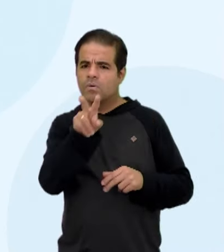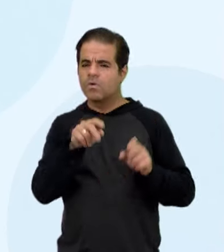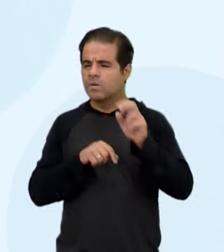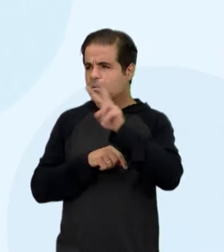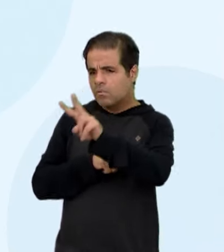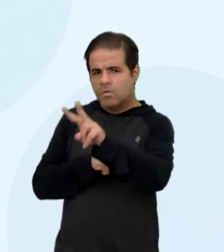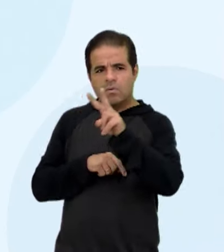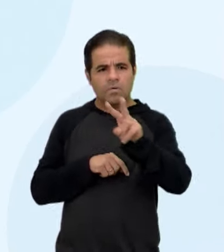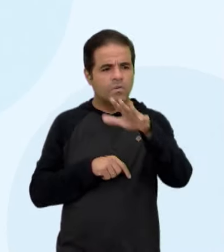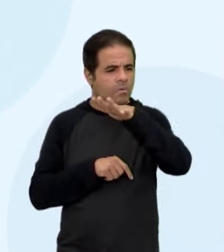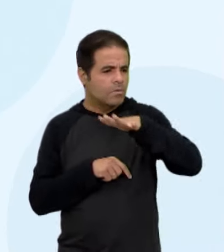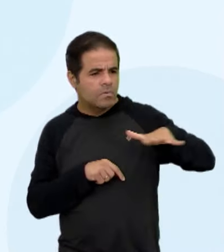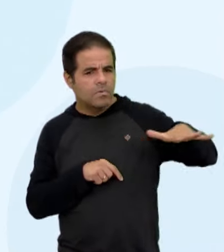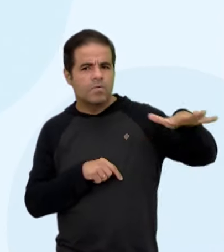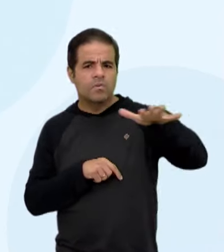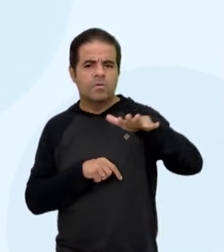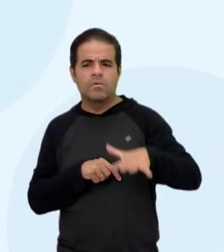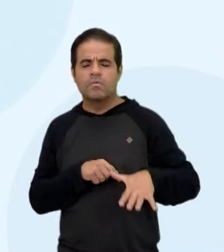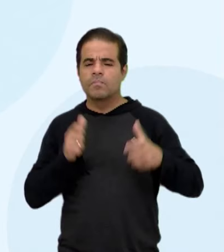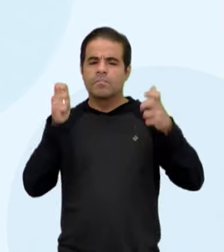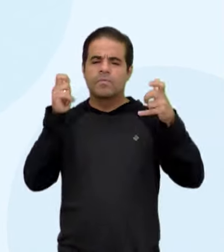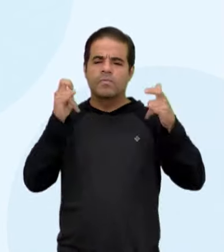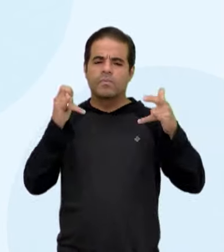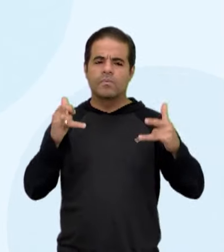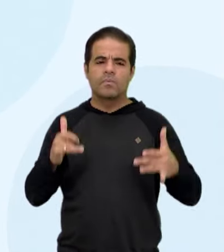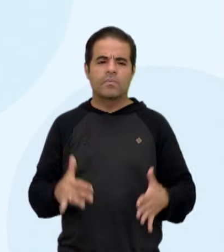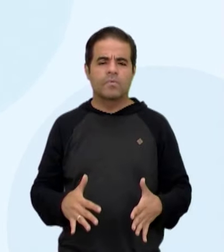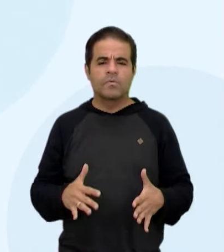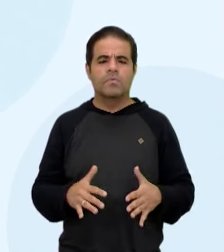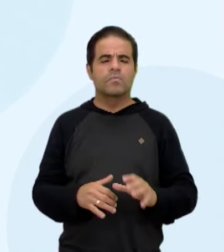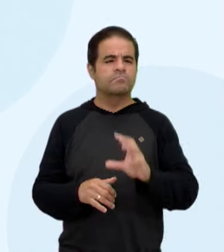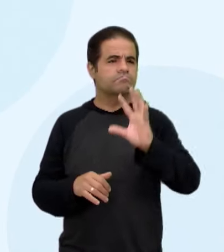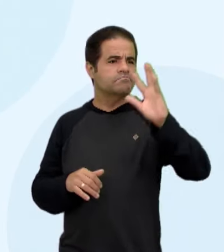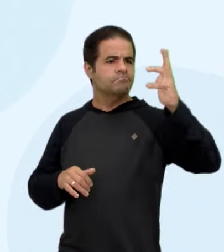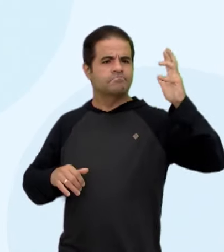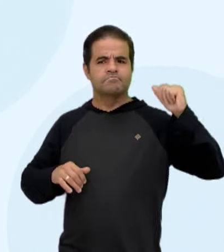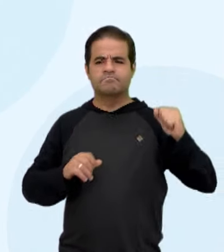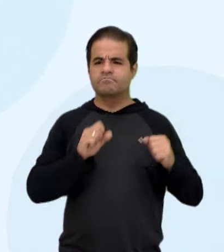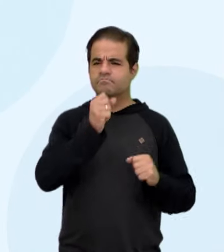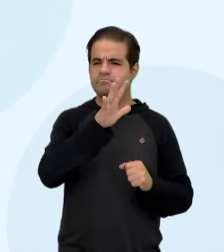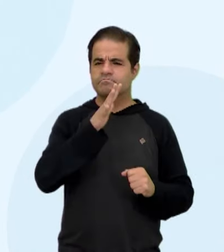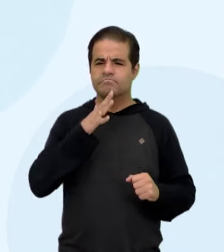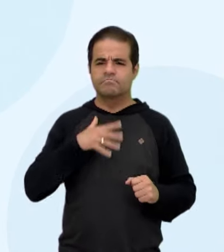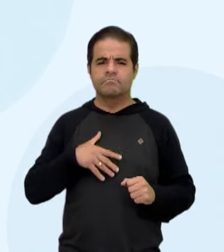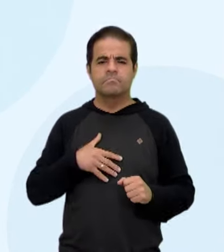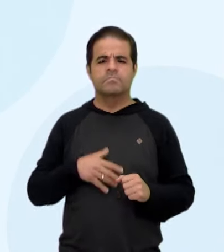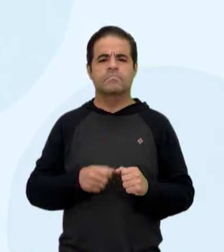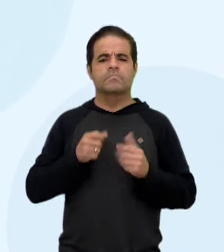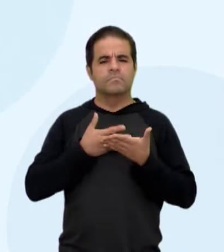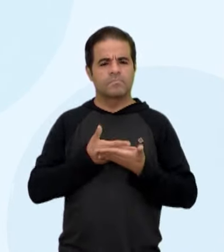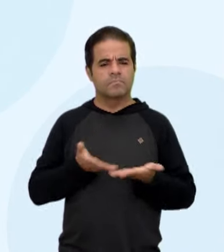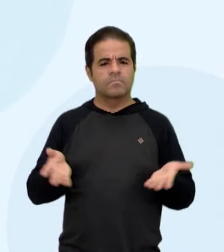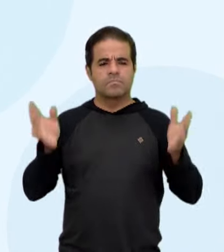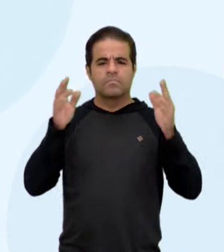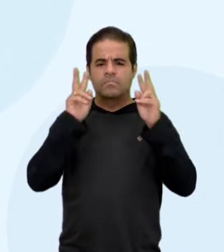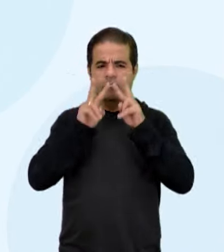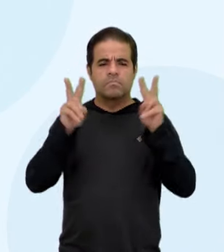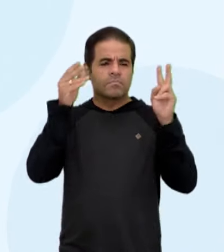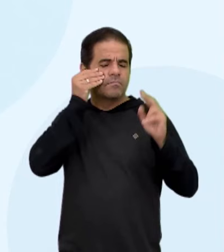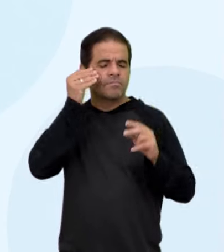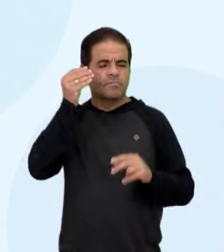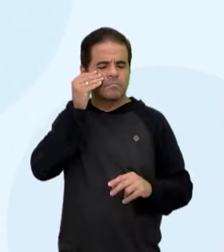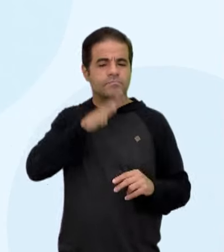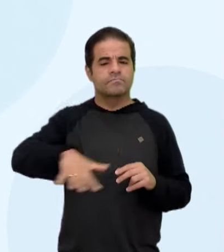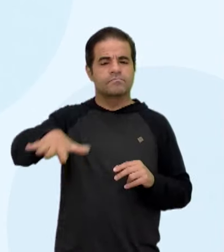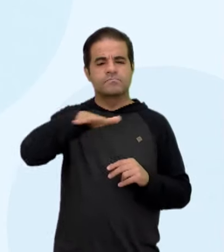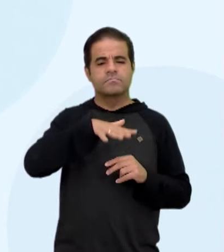redor. Em uma definição do senso comum, paisagem é definida como a porção visível do espaço,